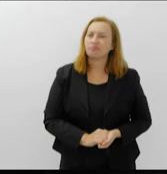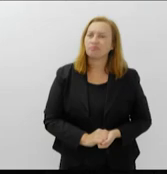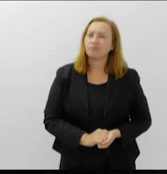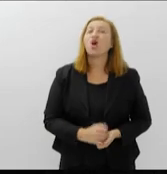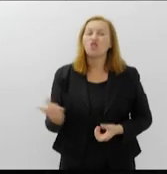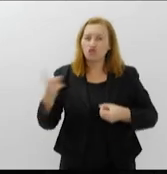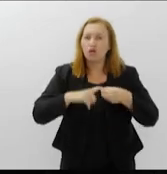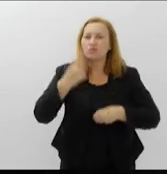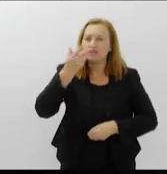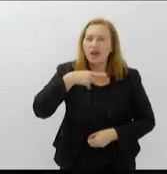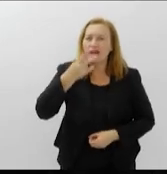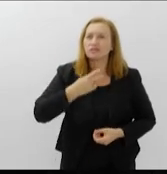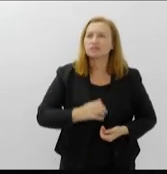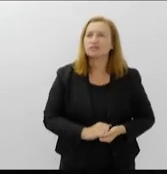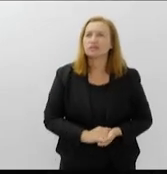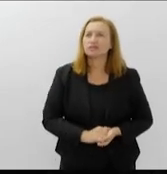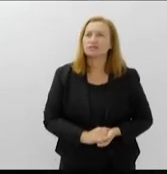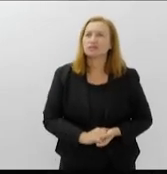Volto a dizer,